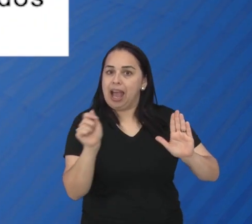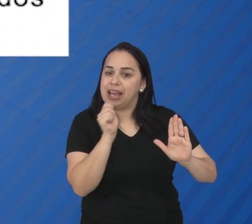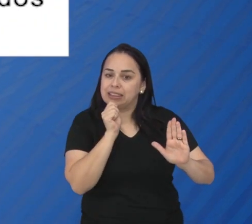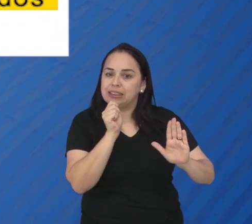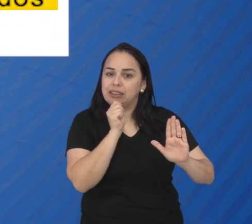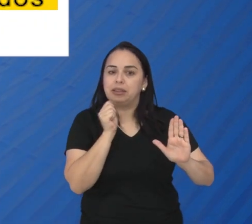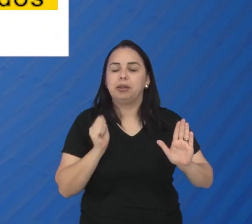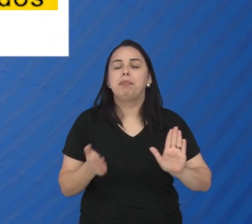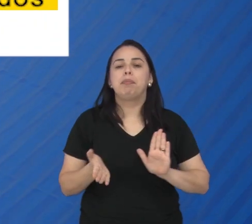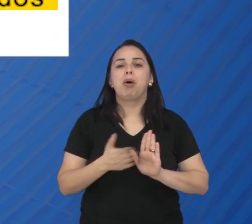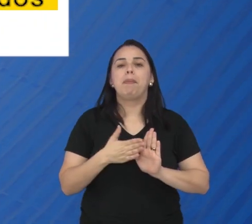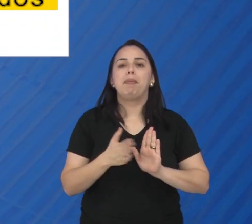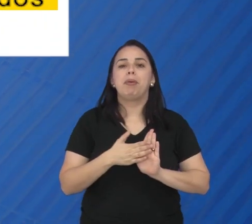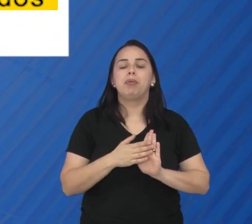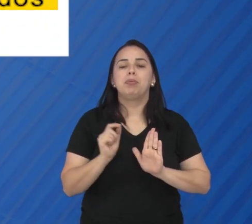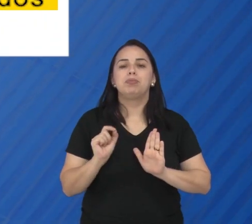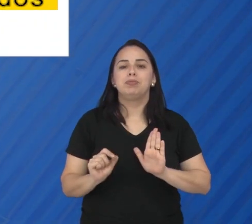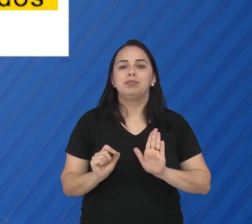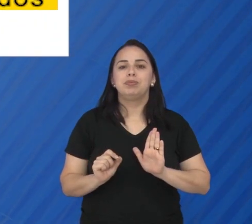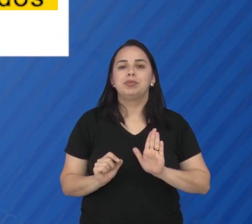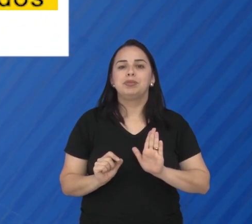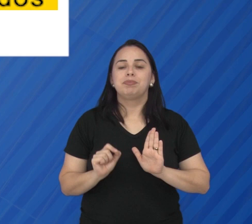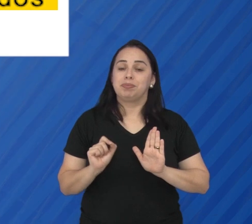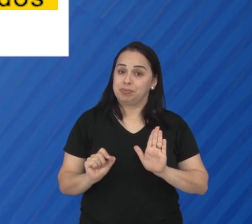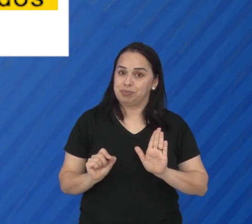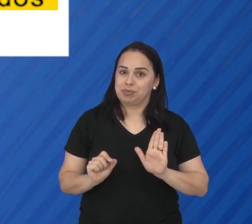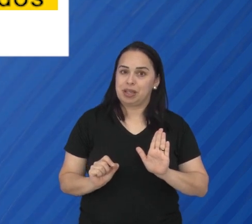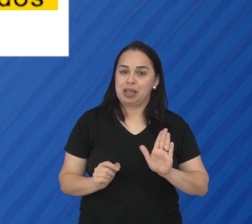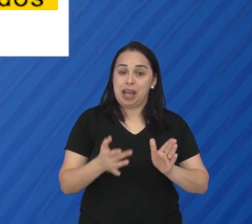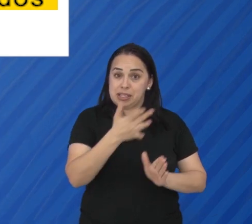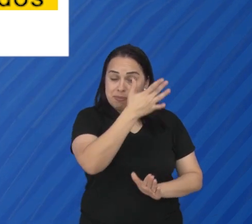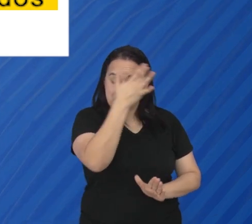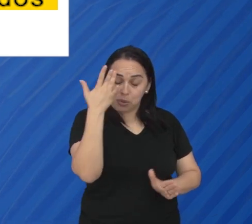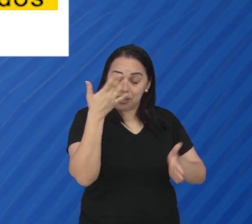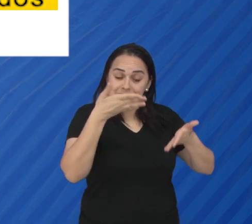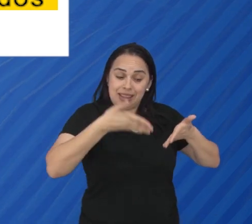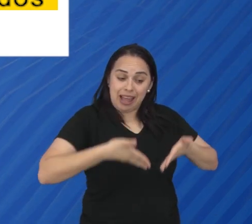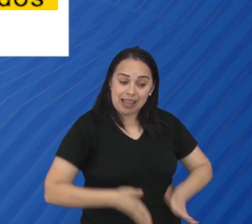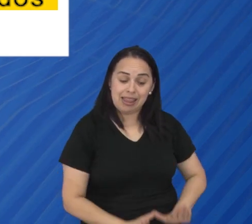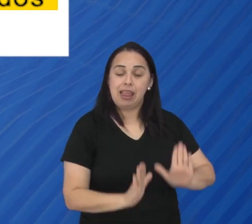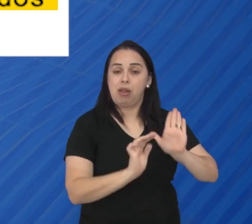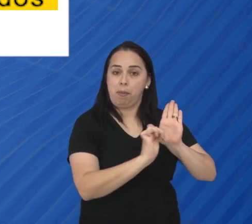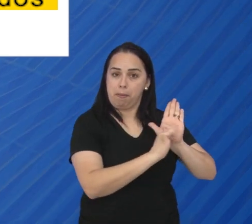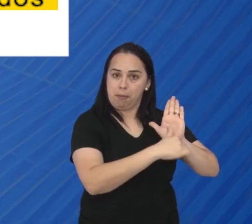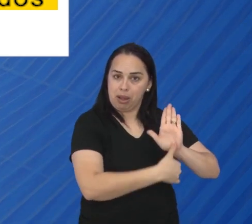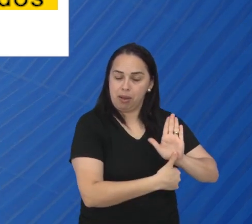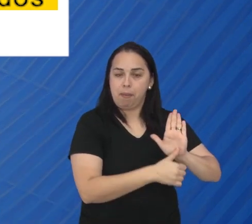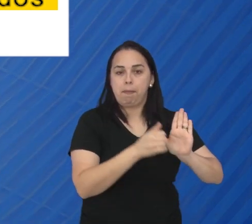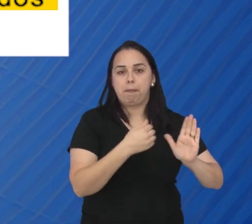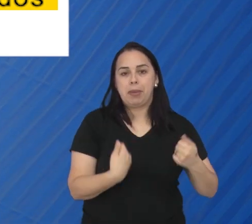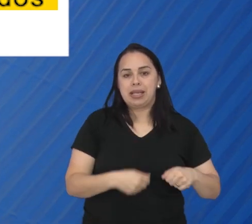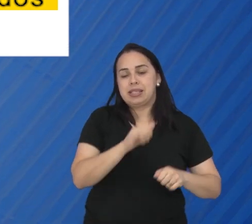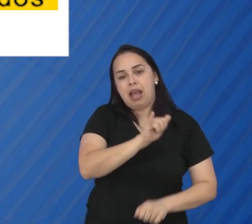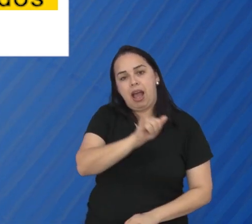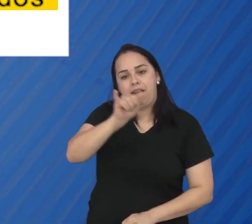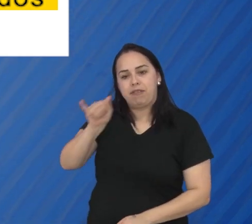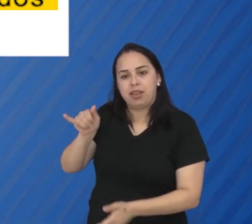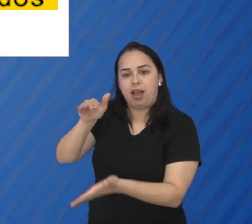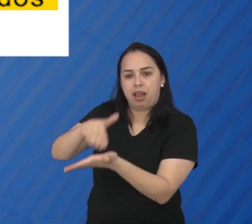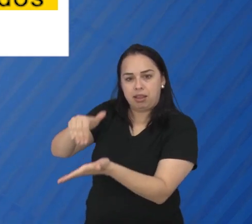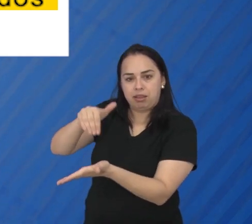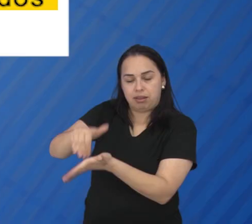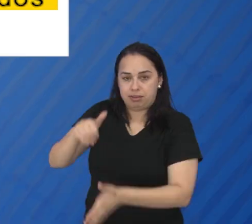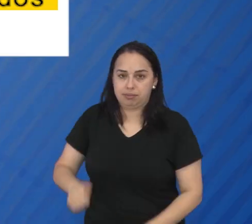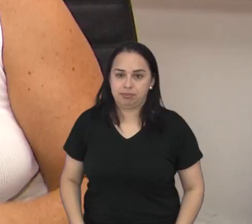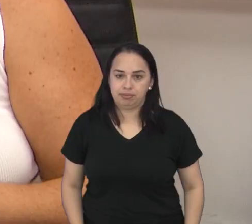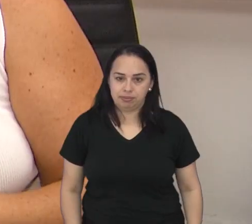no Legislativo, propõe o registro e a comunicação dos nascimentos de crianças com síndrome de Down nos hospitais